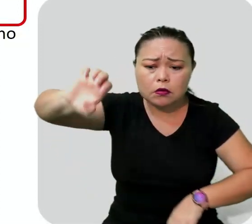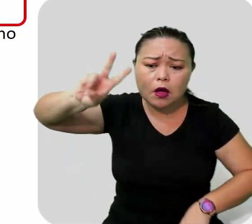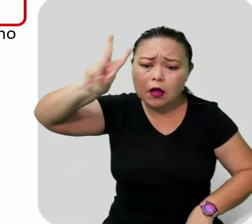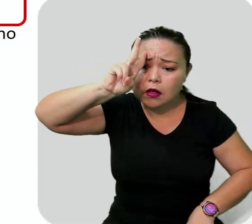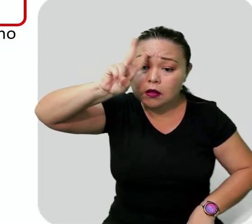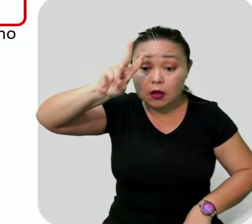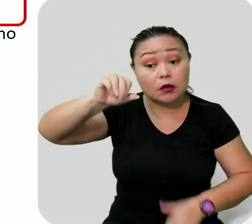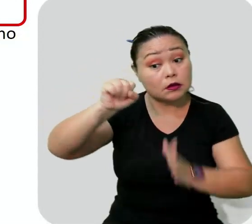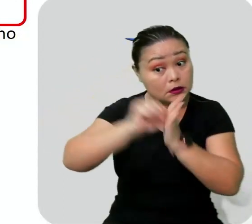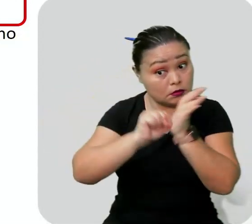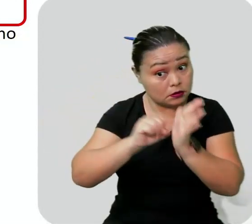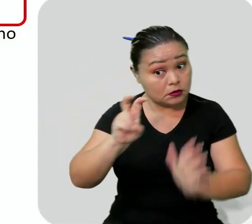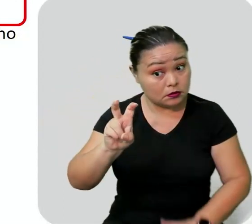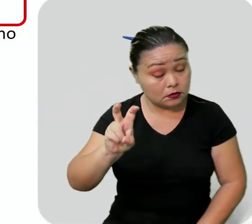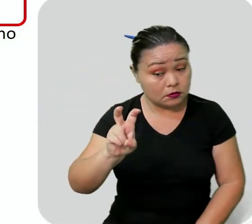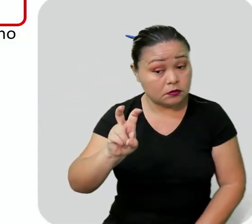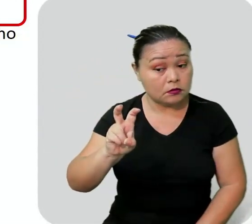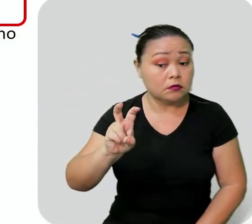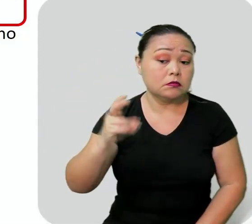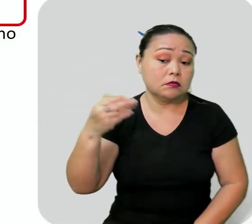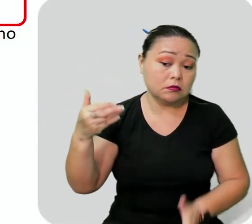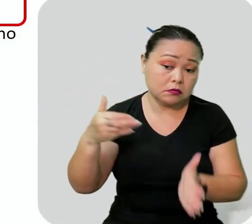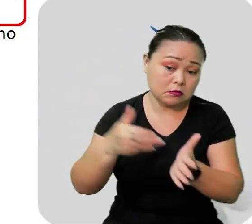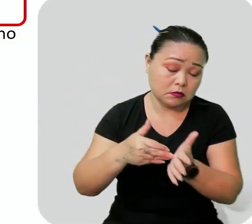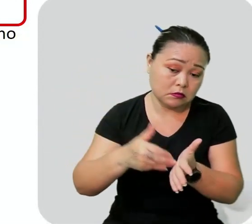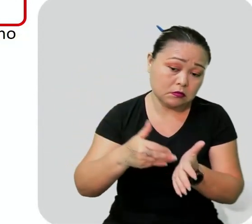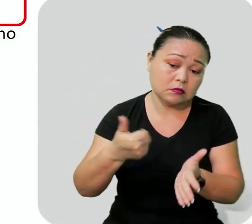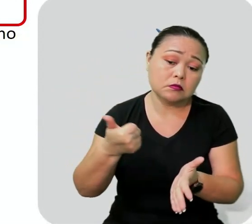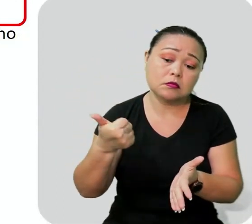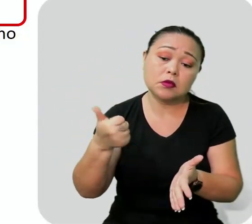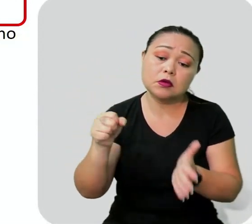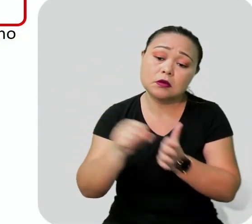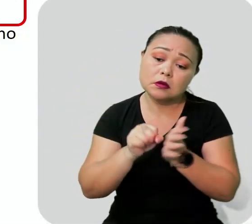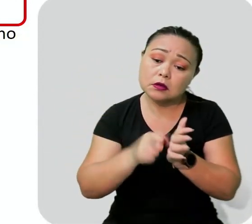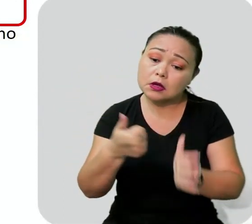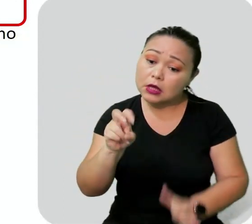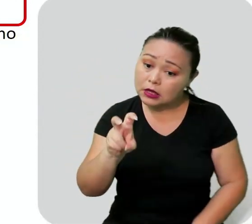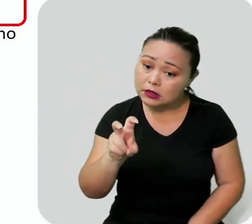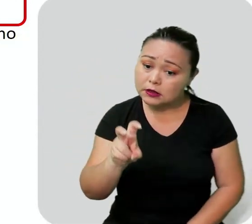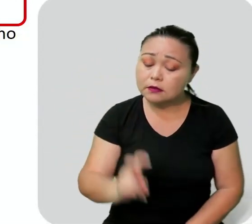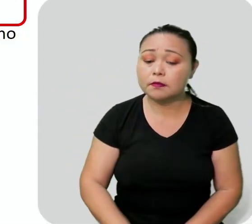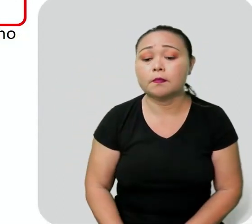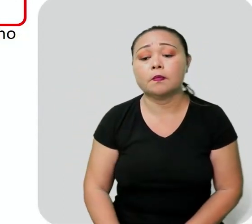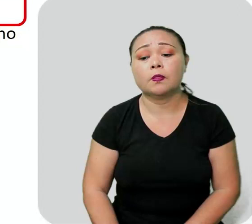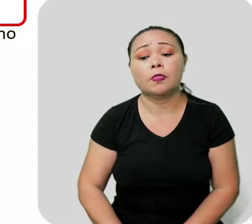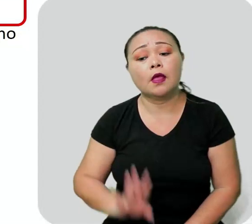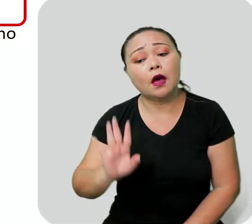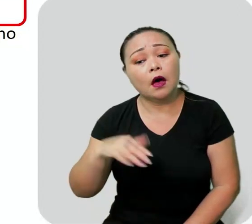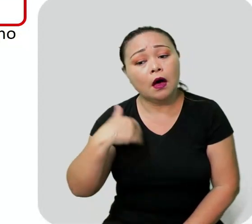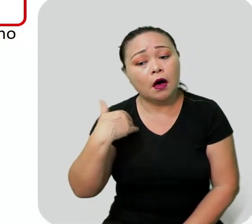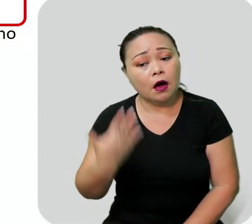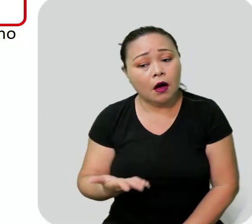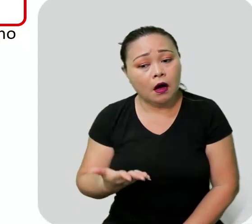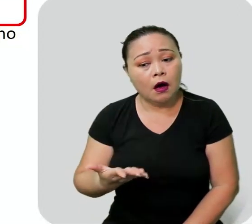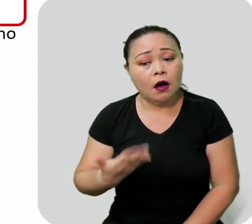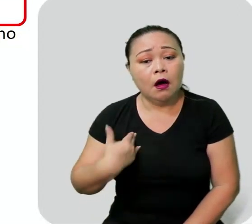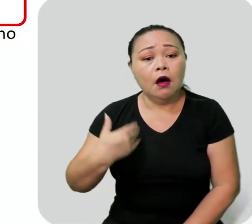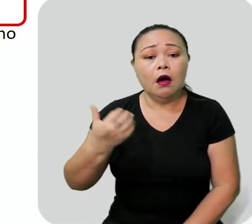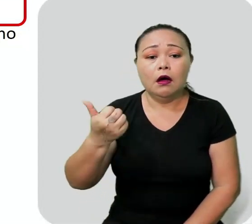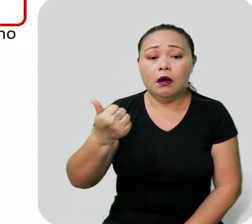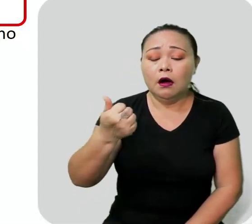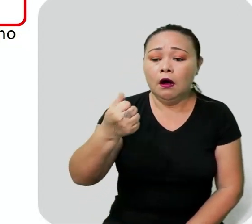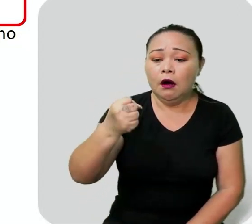que foi século V. Do século V até o século XV. Né? Já os